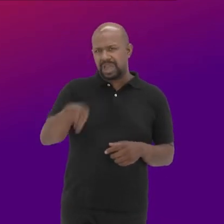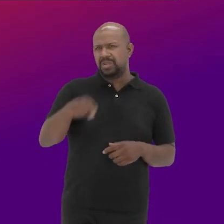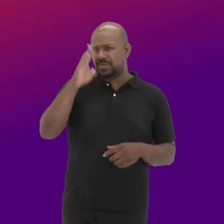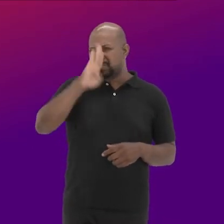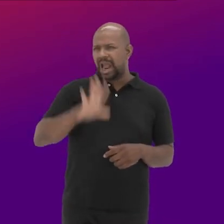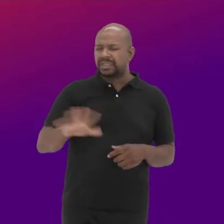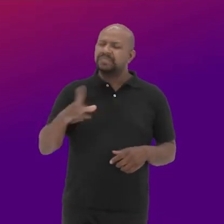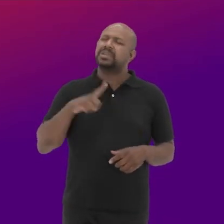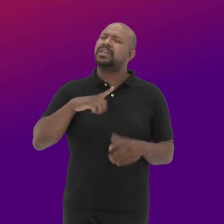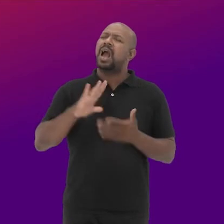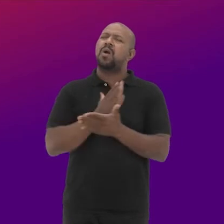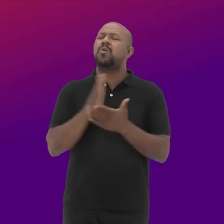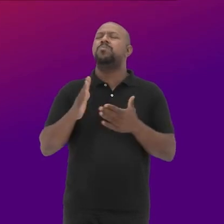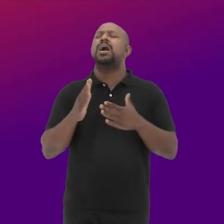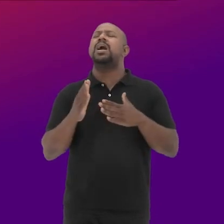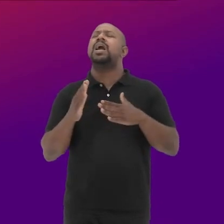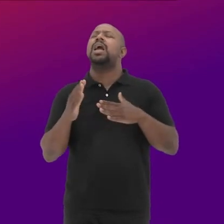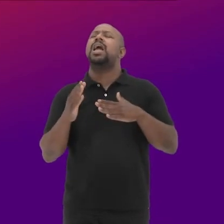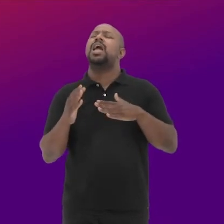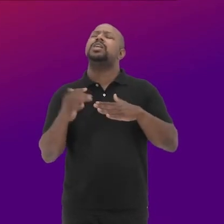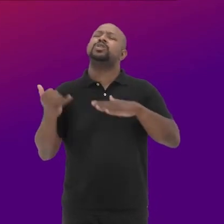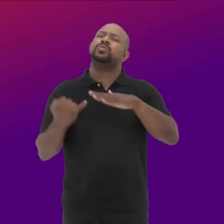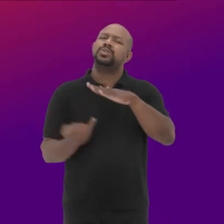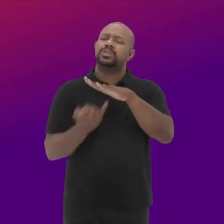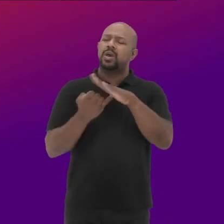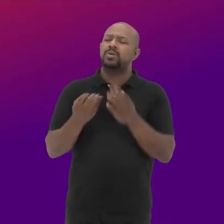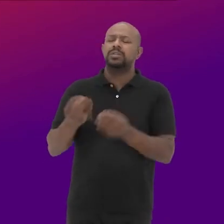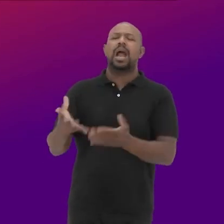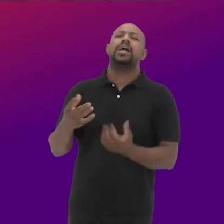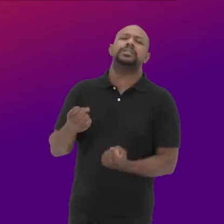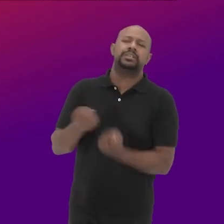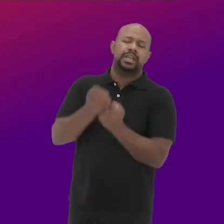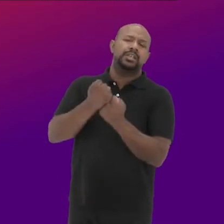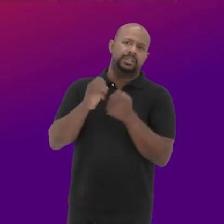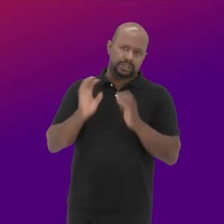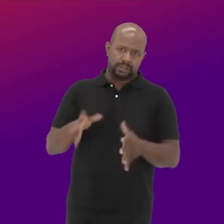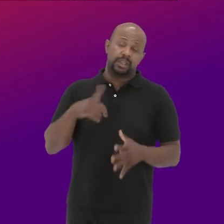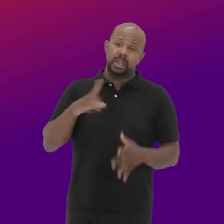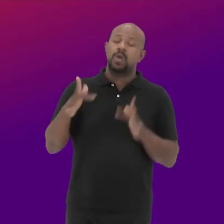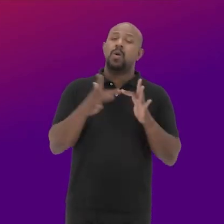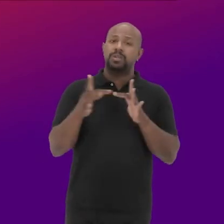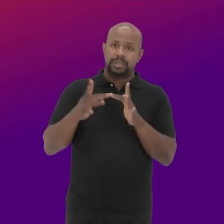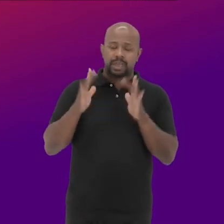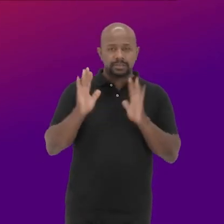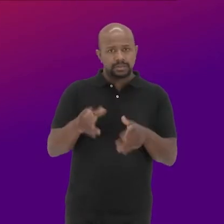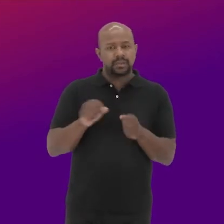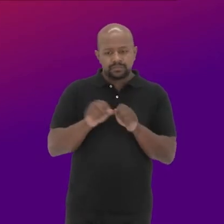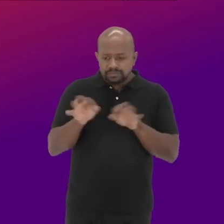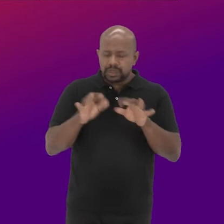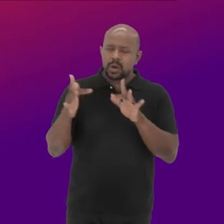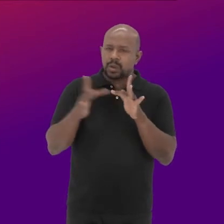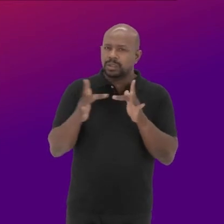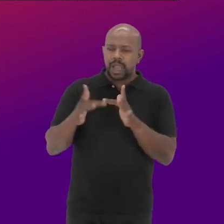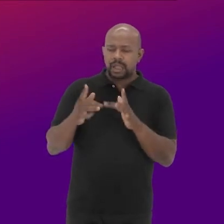no Brasil, mas tem alguma entidade que oferece algum serviço, alguma assistência, já tem um contato, já fizeram esse contato 1 a 1,